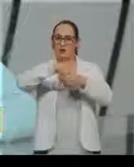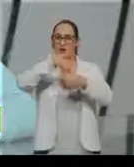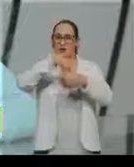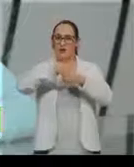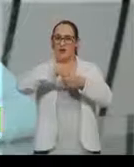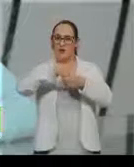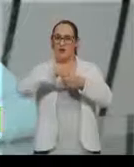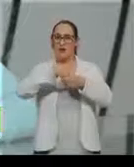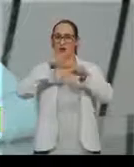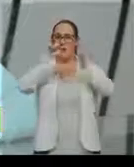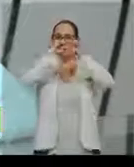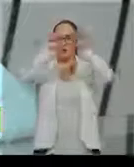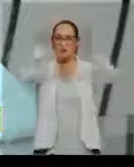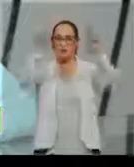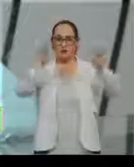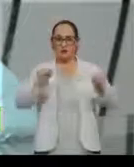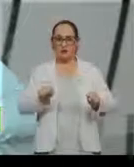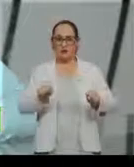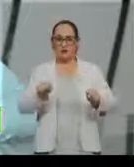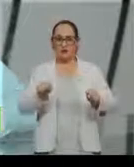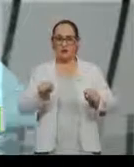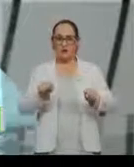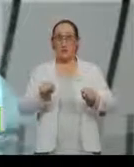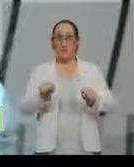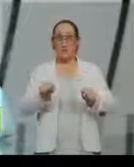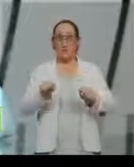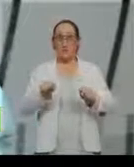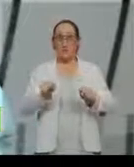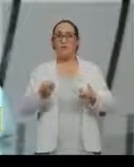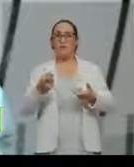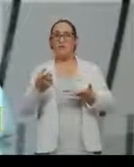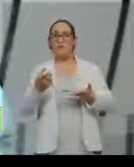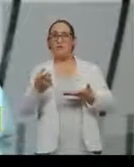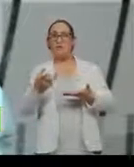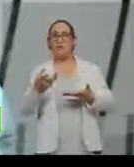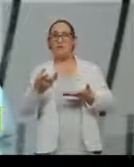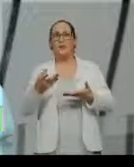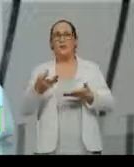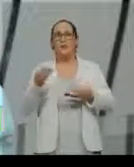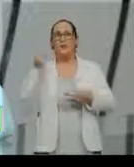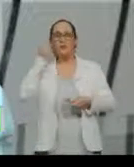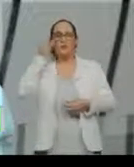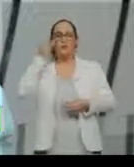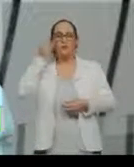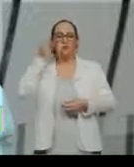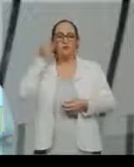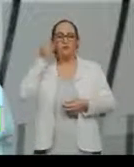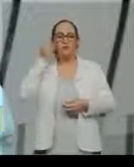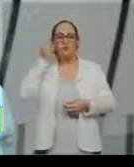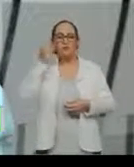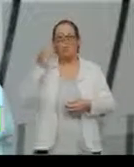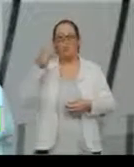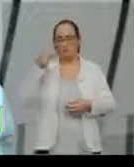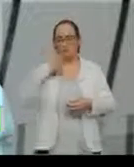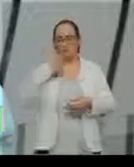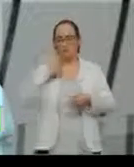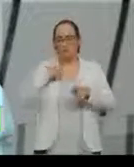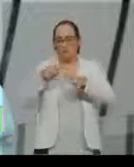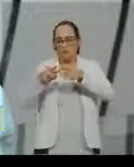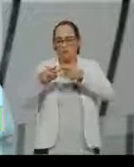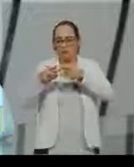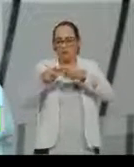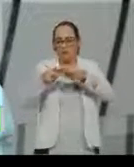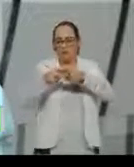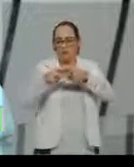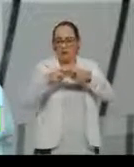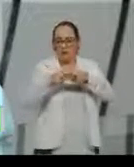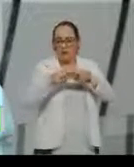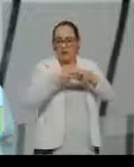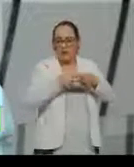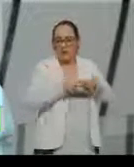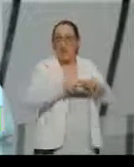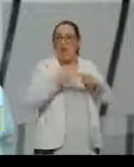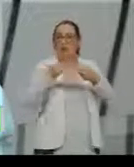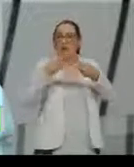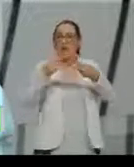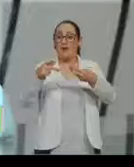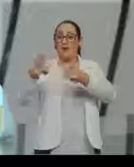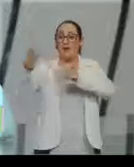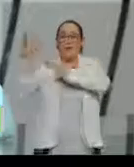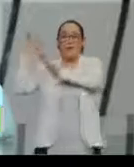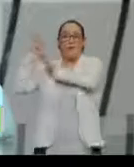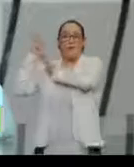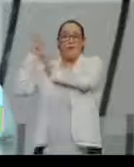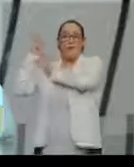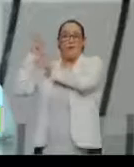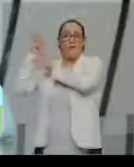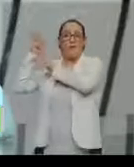desse sistema de cotas, a busca de realizar um reparo, né, daquilo que ao longo da nossa história história, né, o nosso